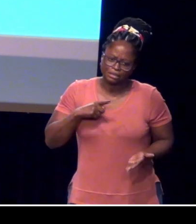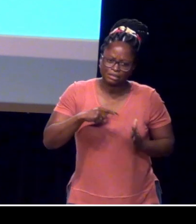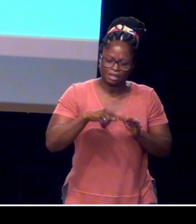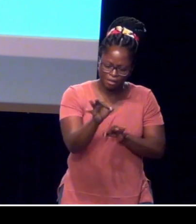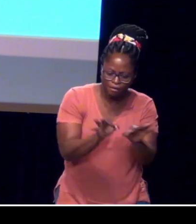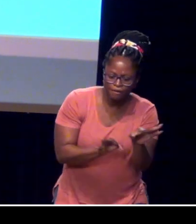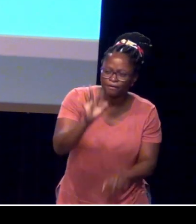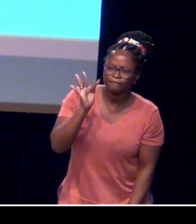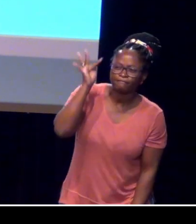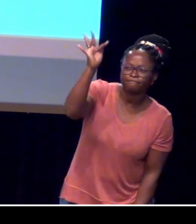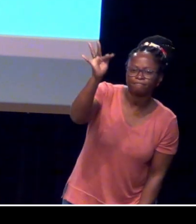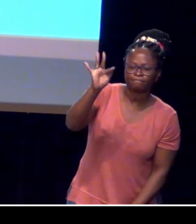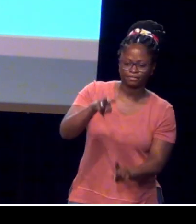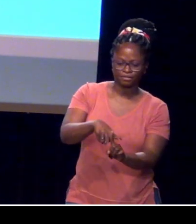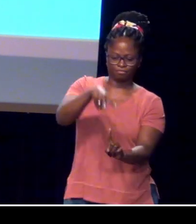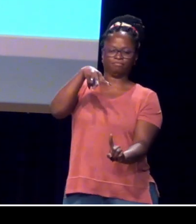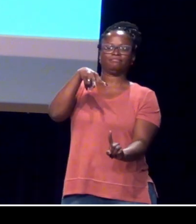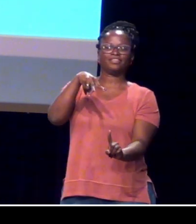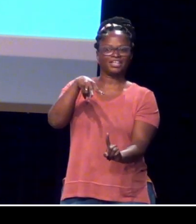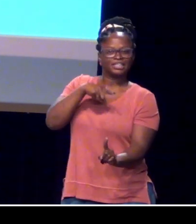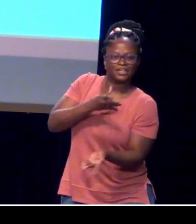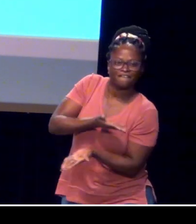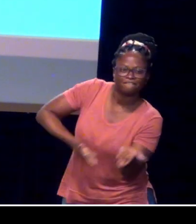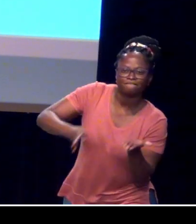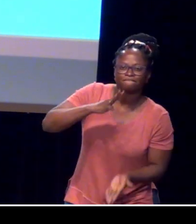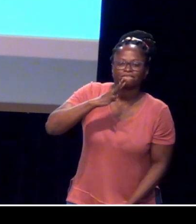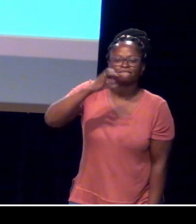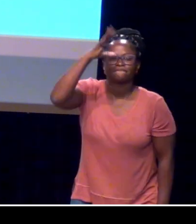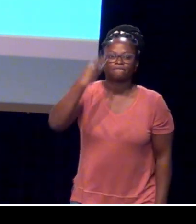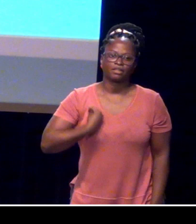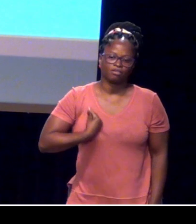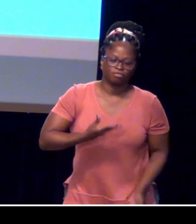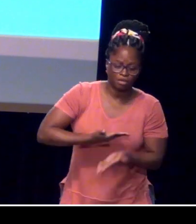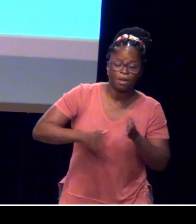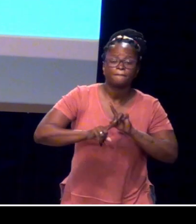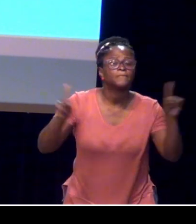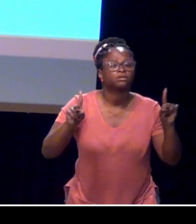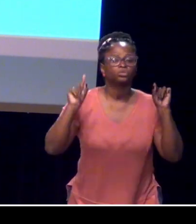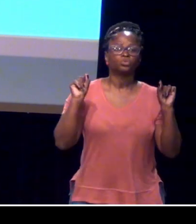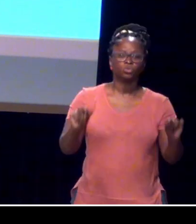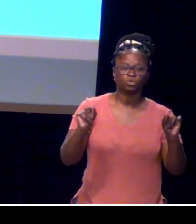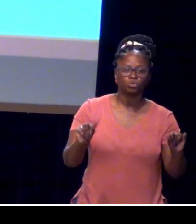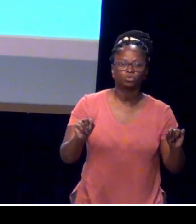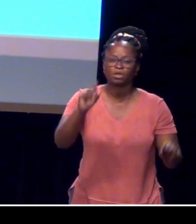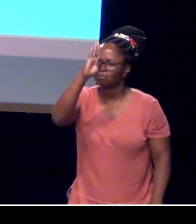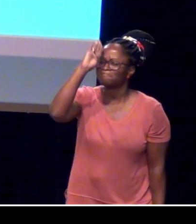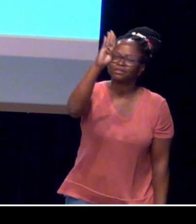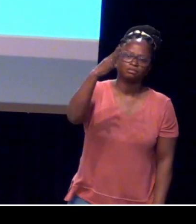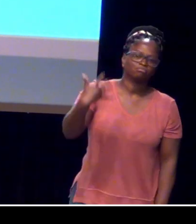Planejamento de futuro, excedente de visão, relação conhecimento e vida, mas, em